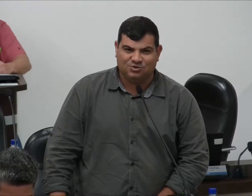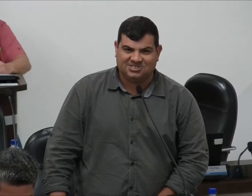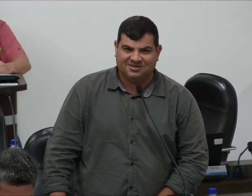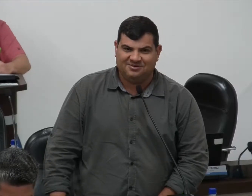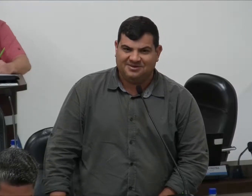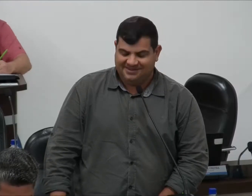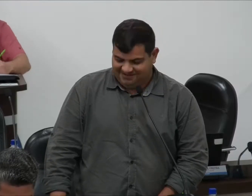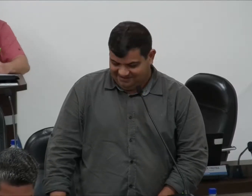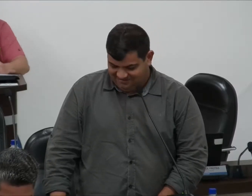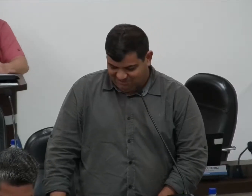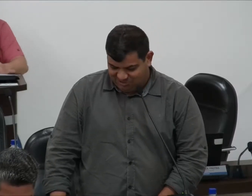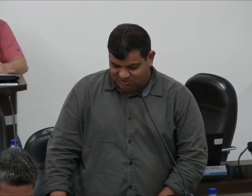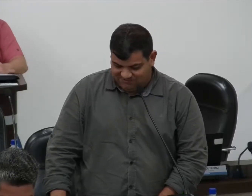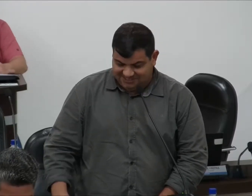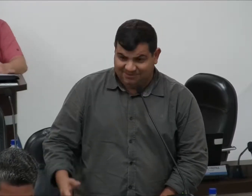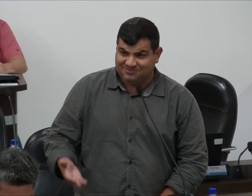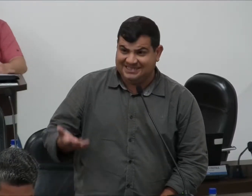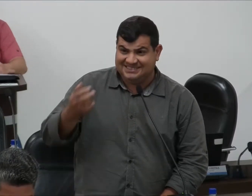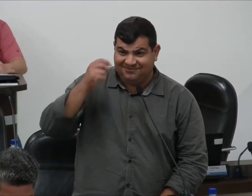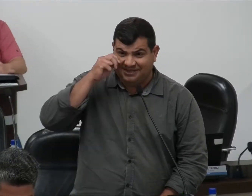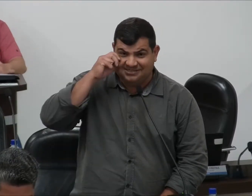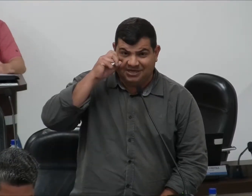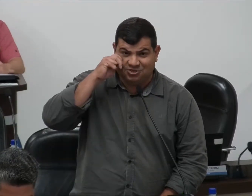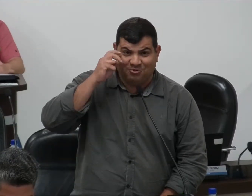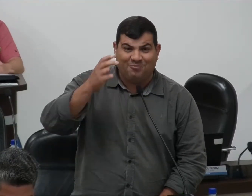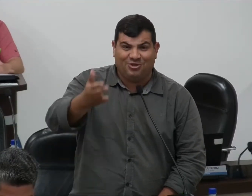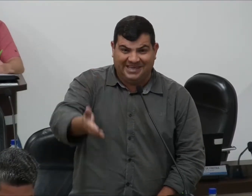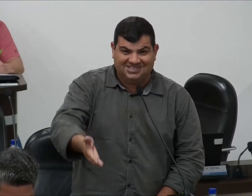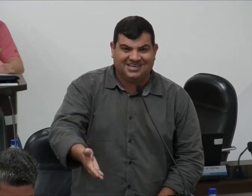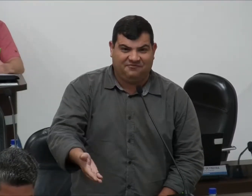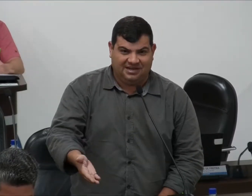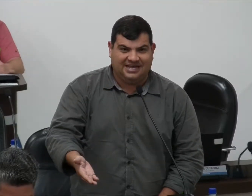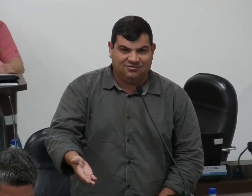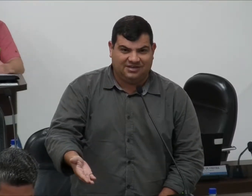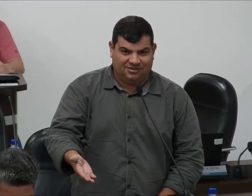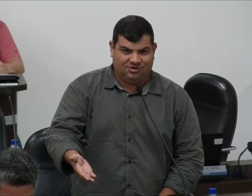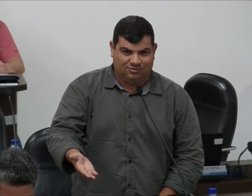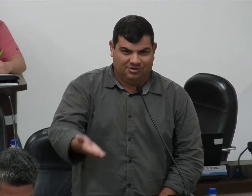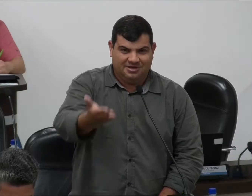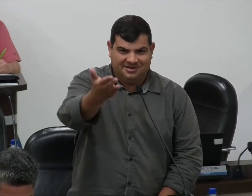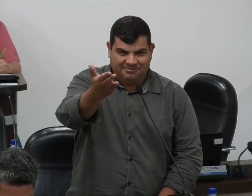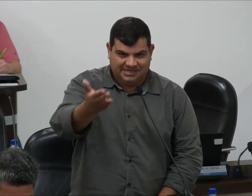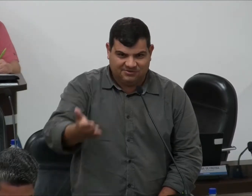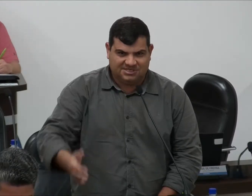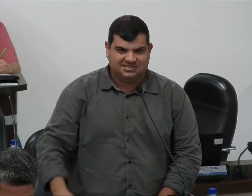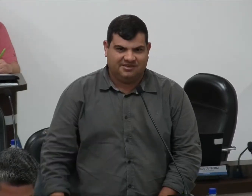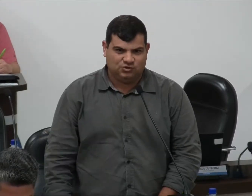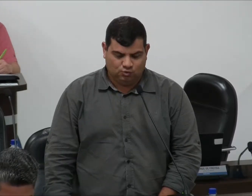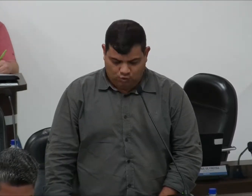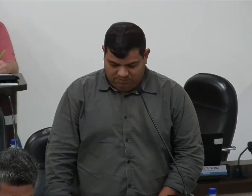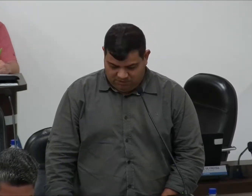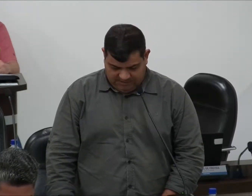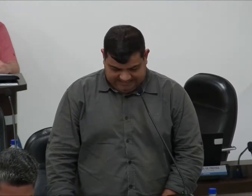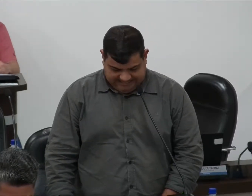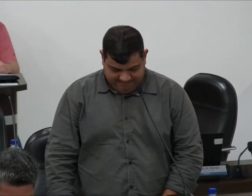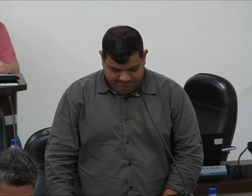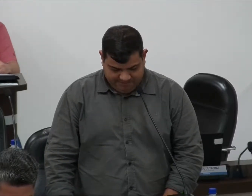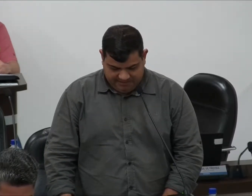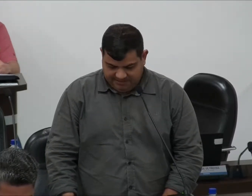nessa moção. Nós dois fizemos, mas infelizmente é o proponente que é falado, vereadora Lu, mas você esteve junto